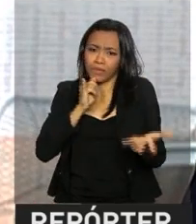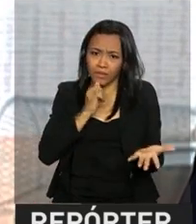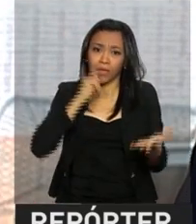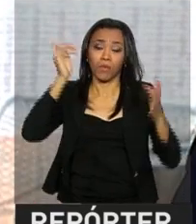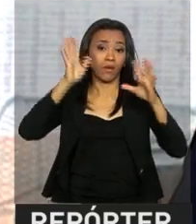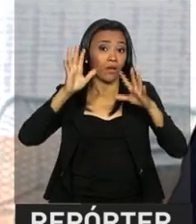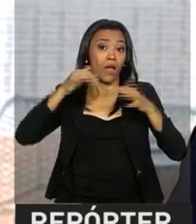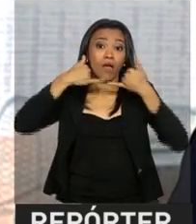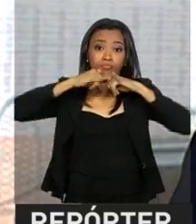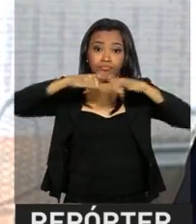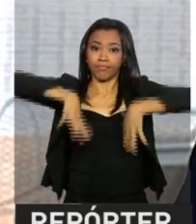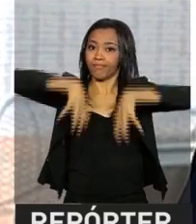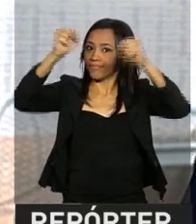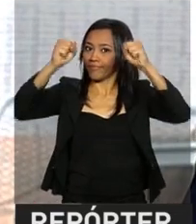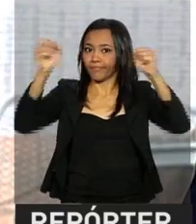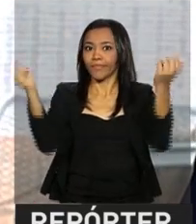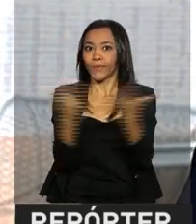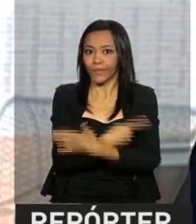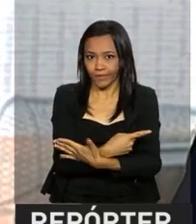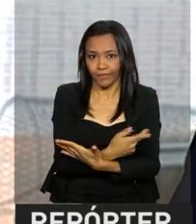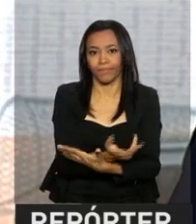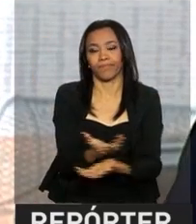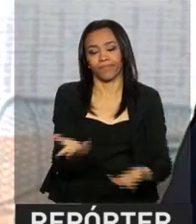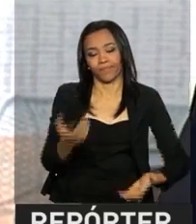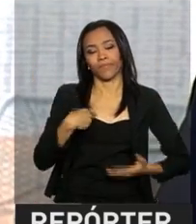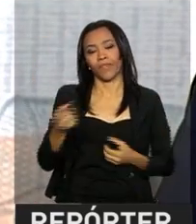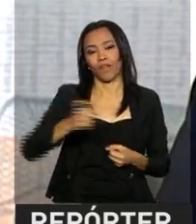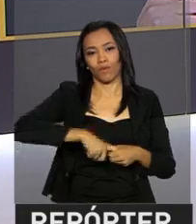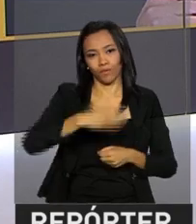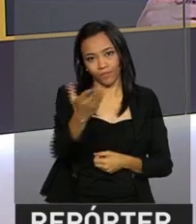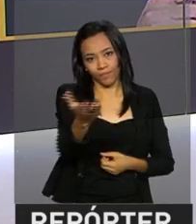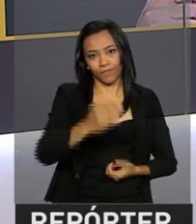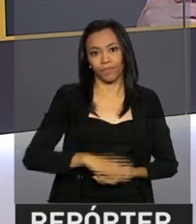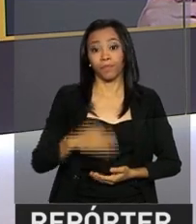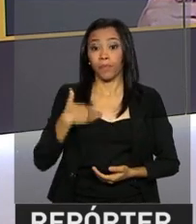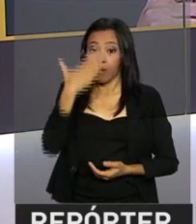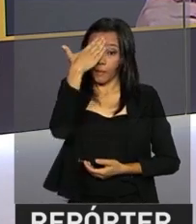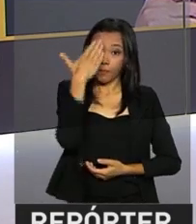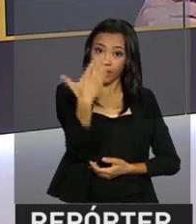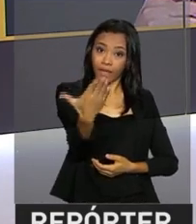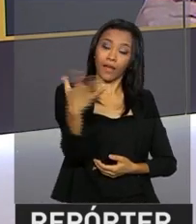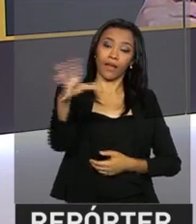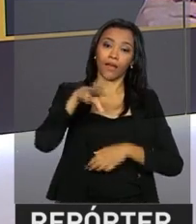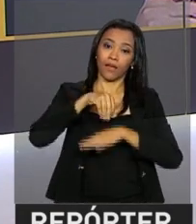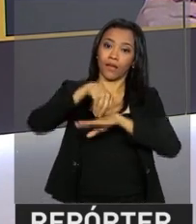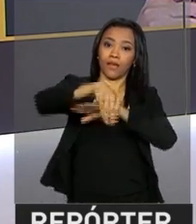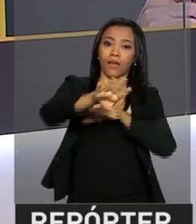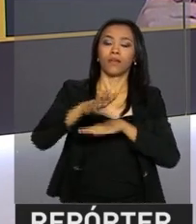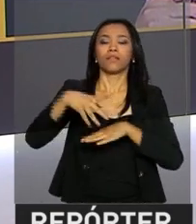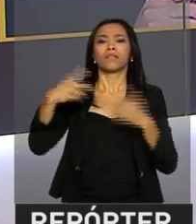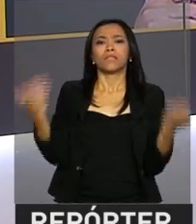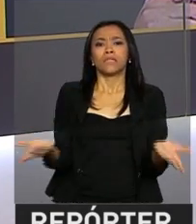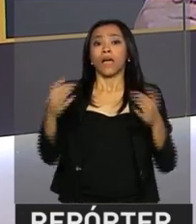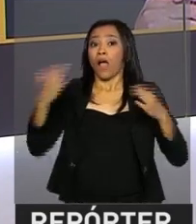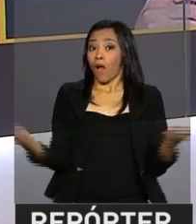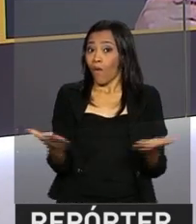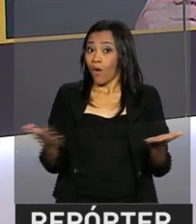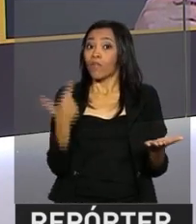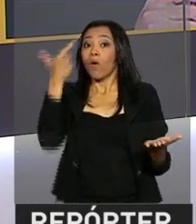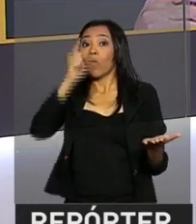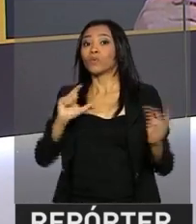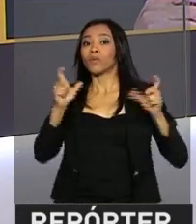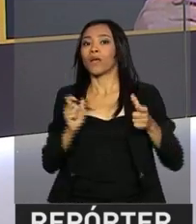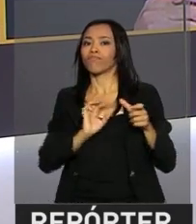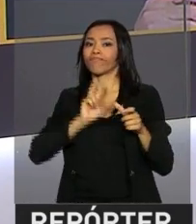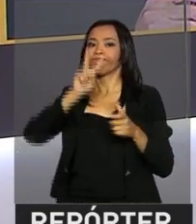exemplo, interrupções de energia elétrica. Renata, volto com você. Obrigada, João Pedro, pelas suas informações e do Ministério da Educação. Vamos